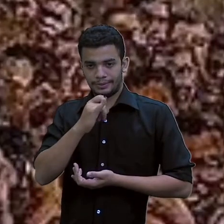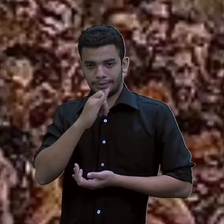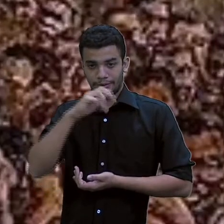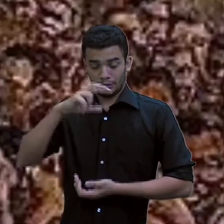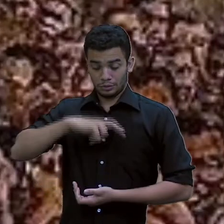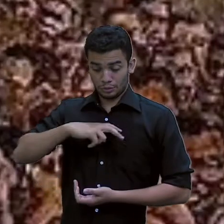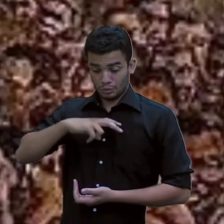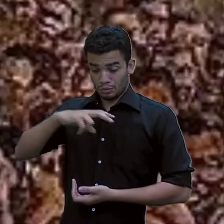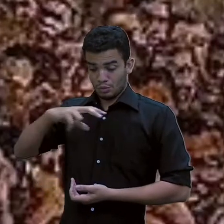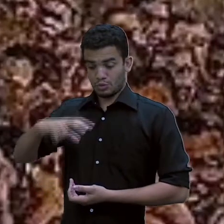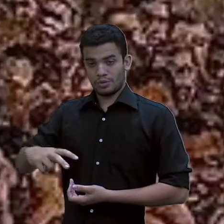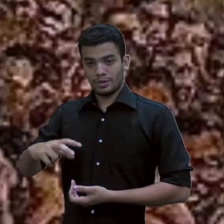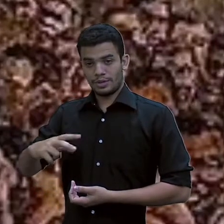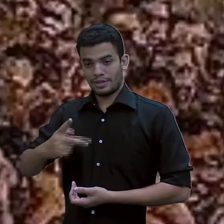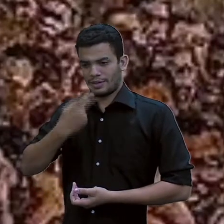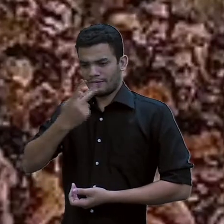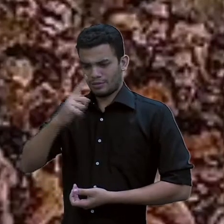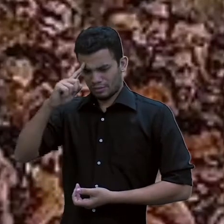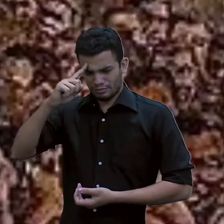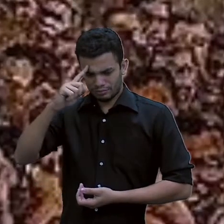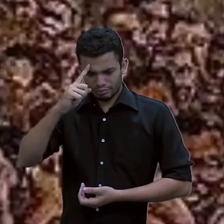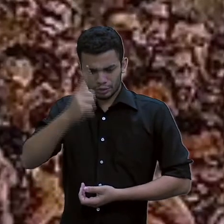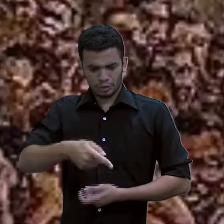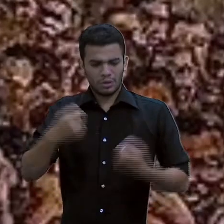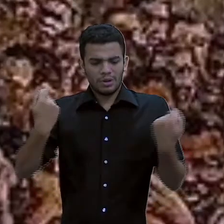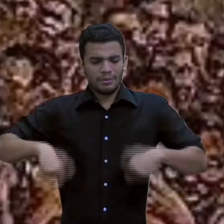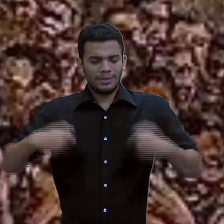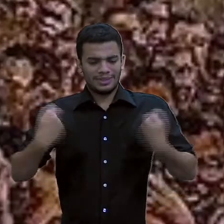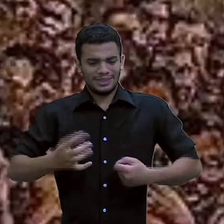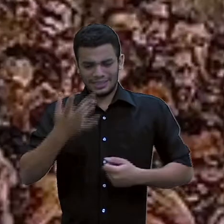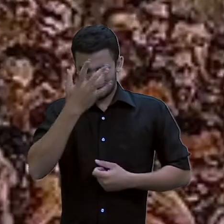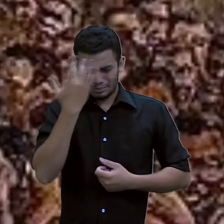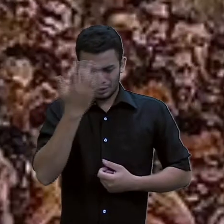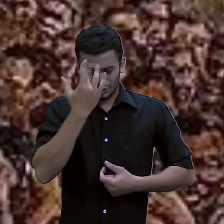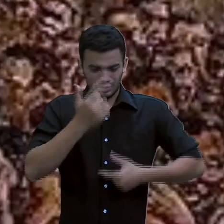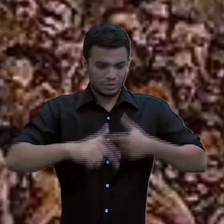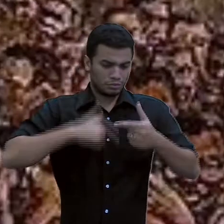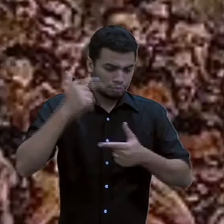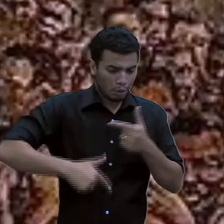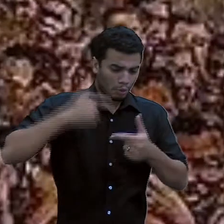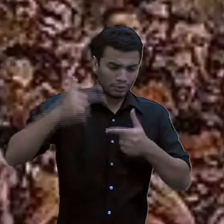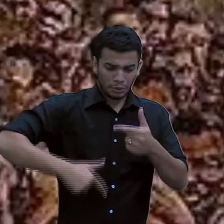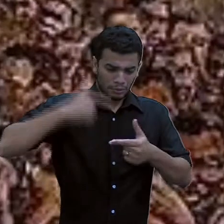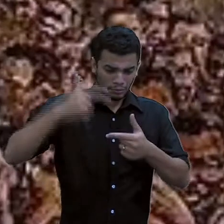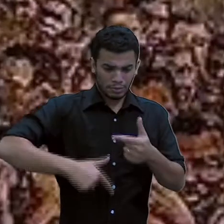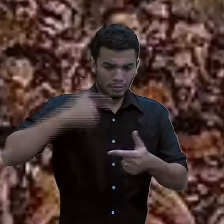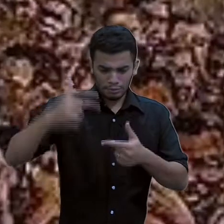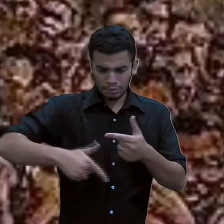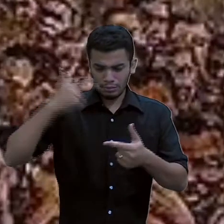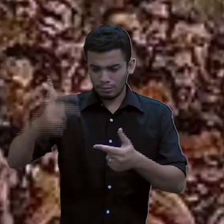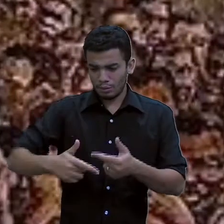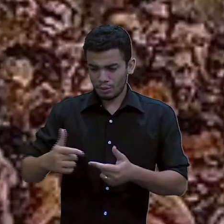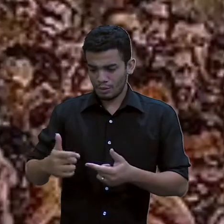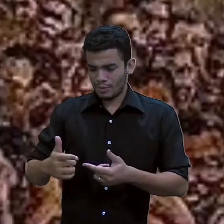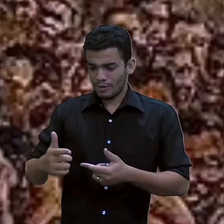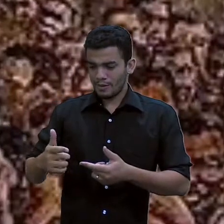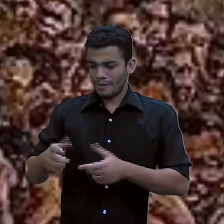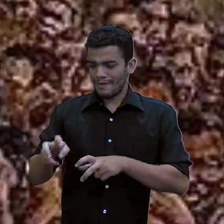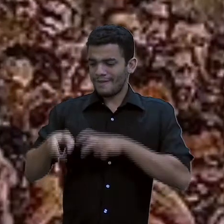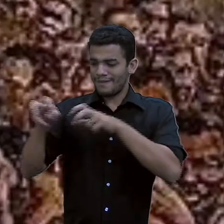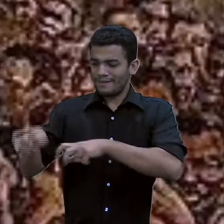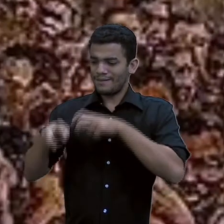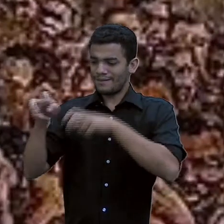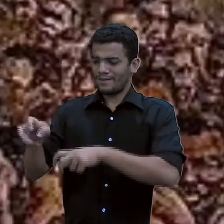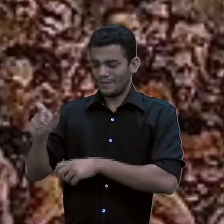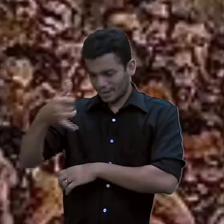um grande número de trabalhadores para ocuparem, em princípio, as grandes fazendas. Essas